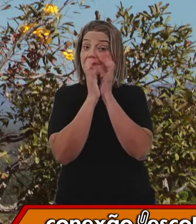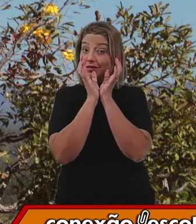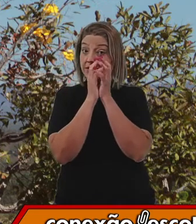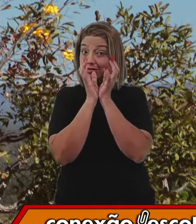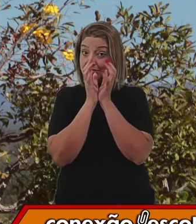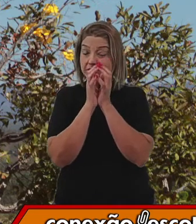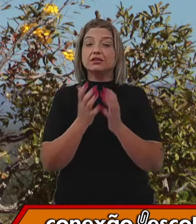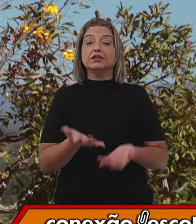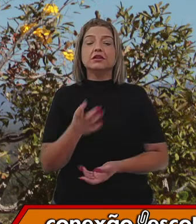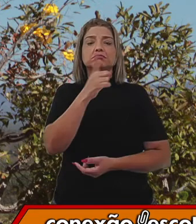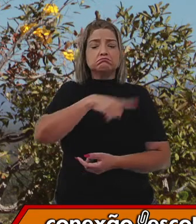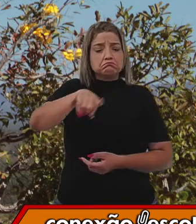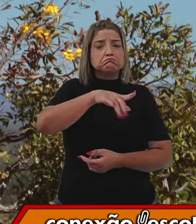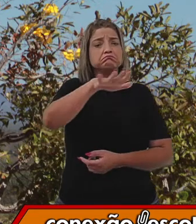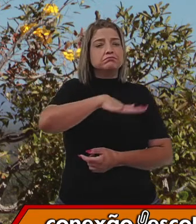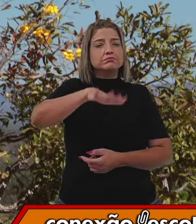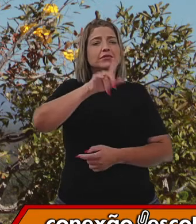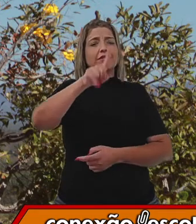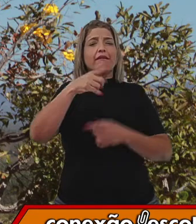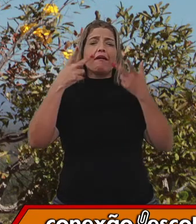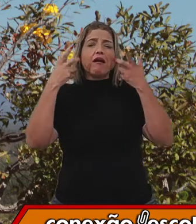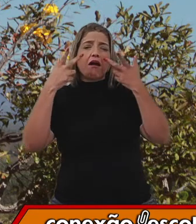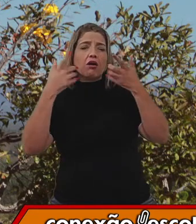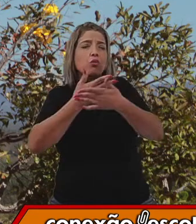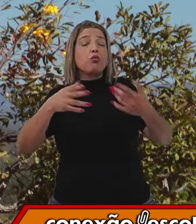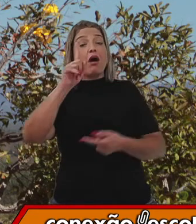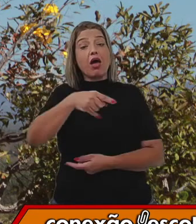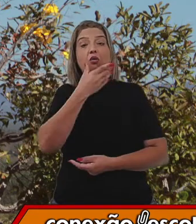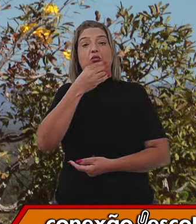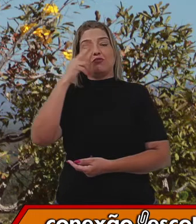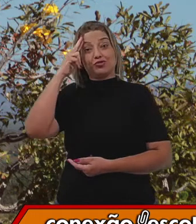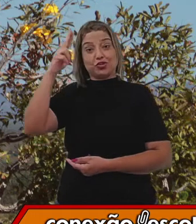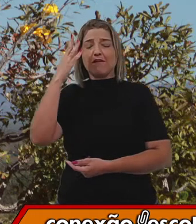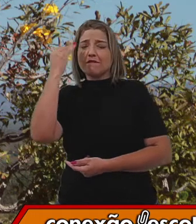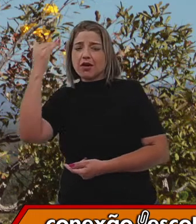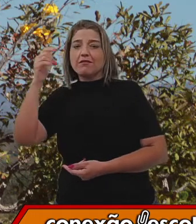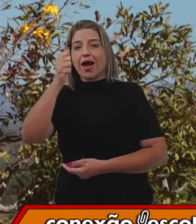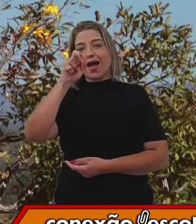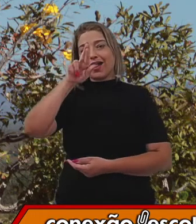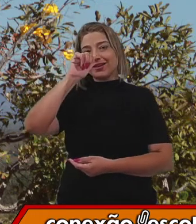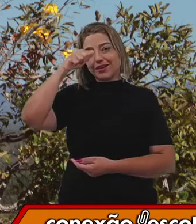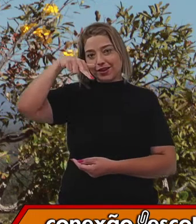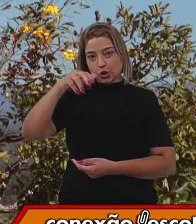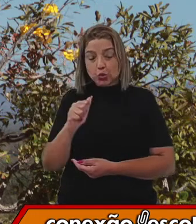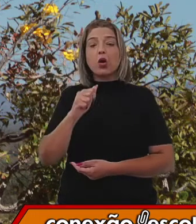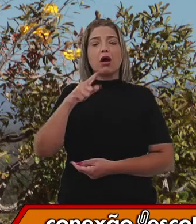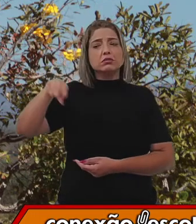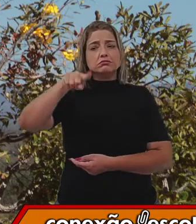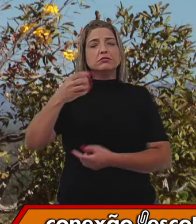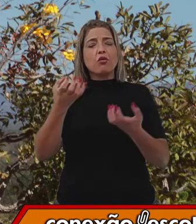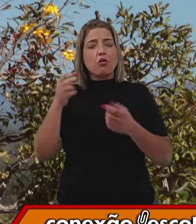profissionais das artes cênicas, dentre eles Ariano Suassuna. Seu objetivo era valorizar o saber dos